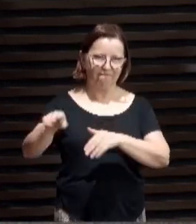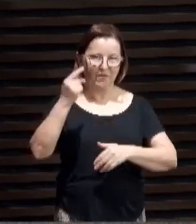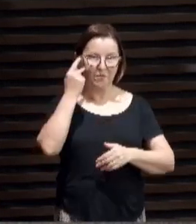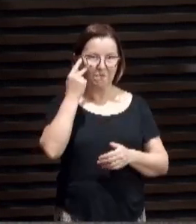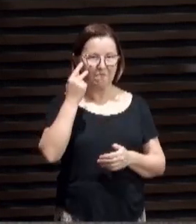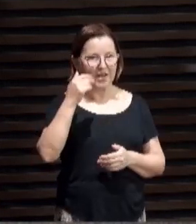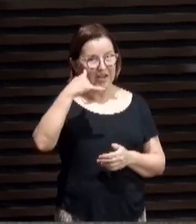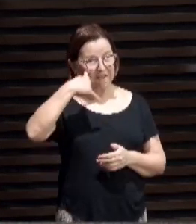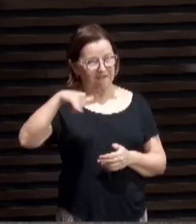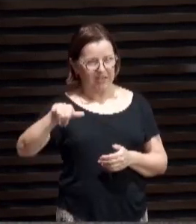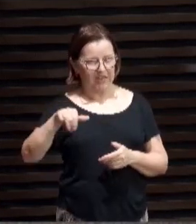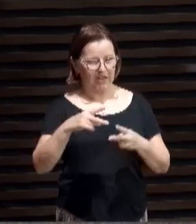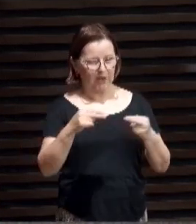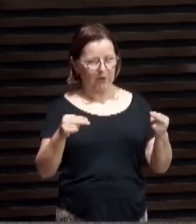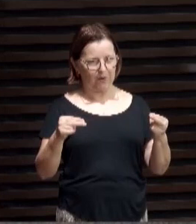Eu tenho um bocado de livro.